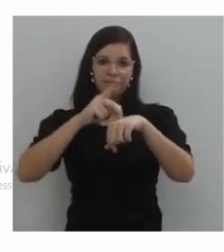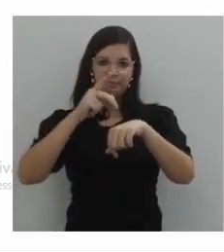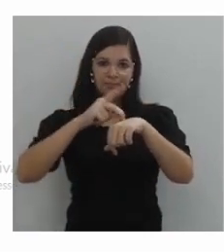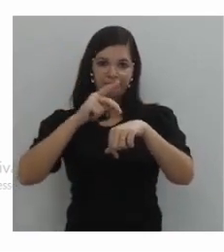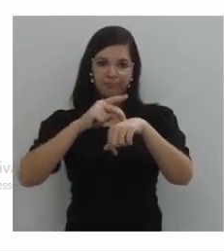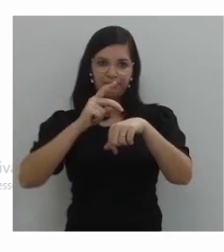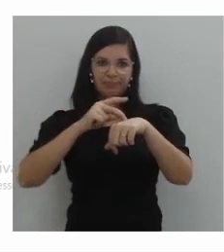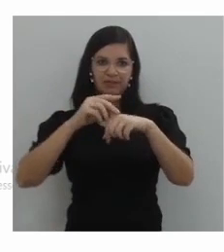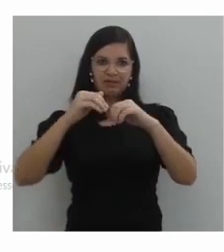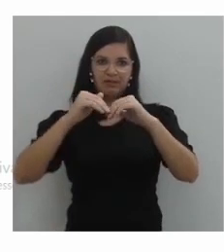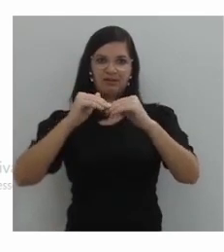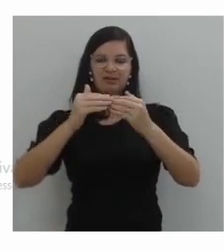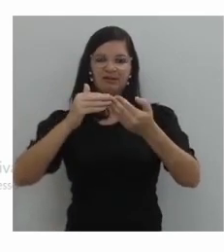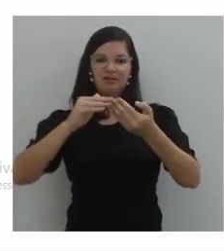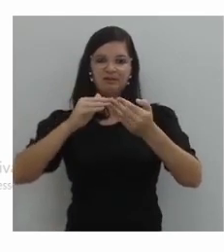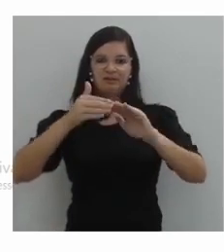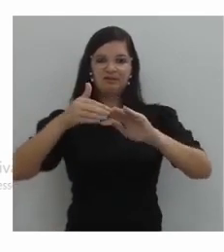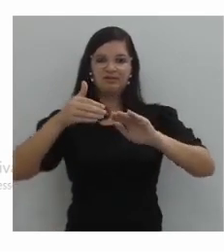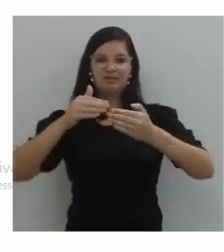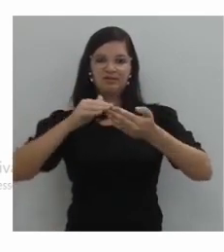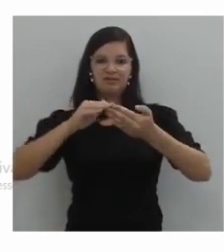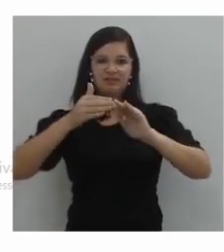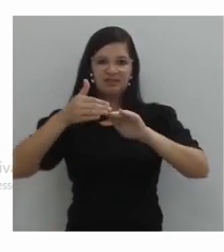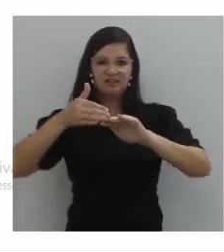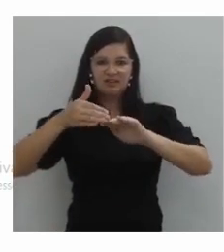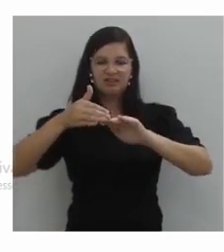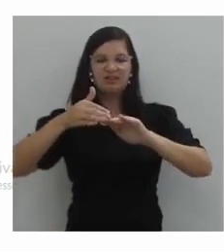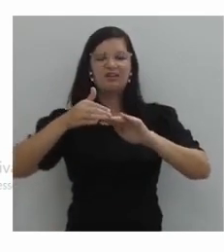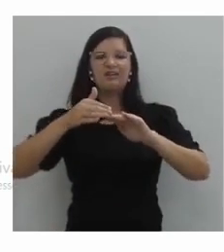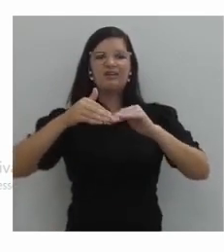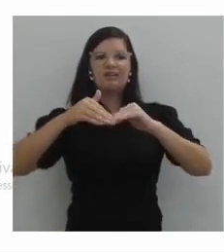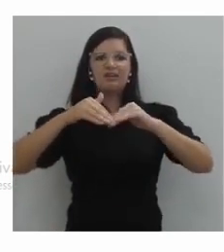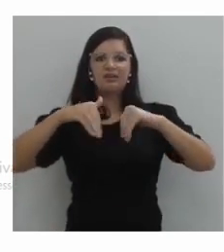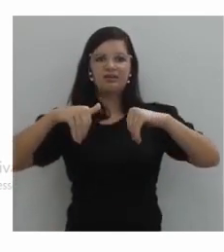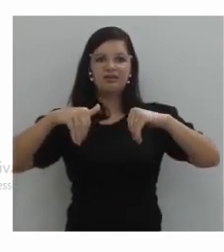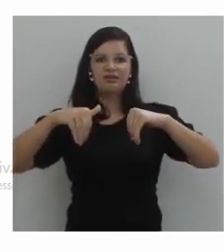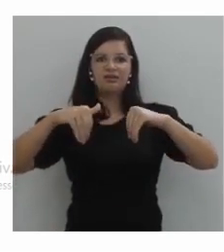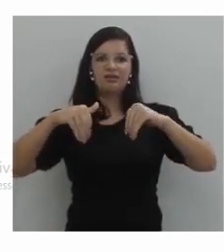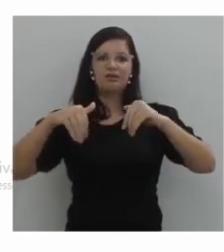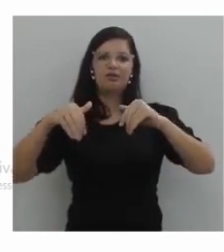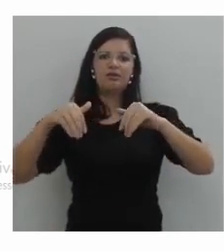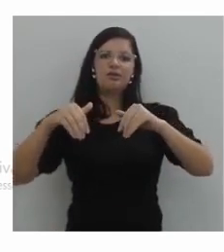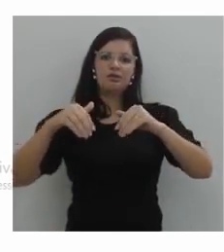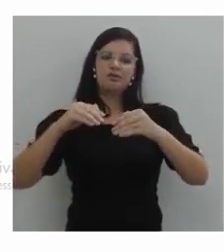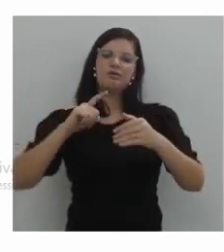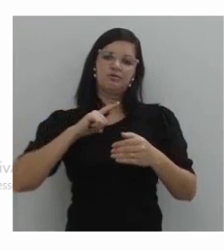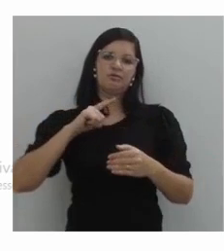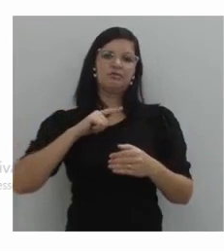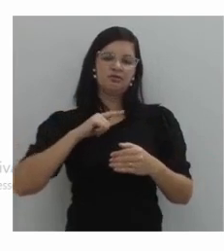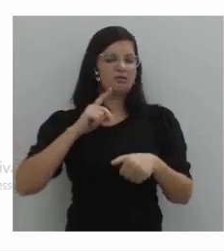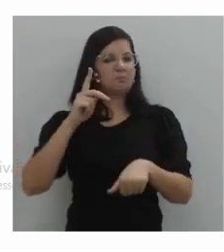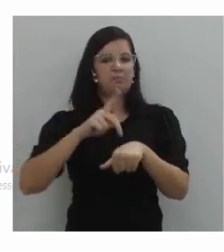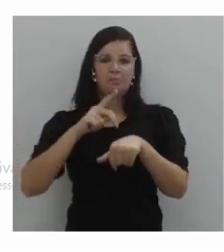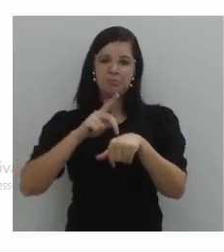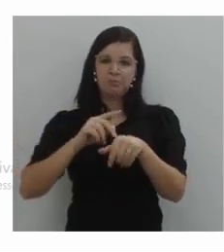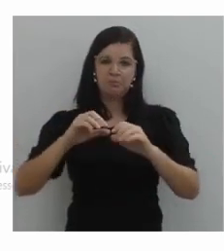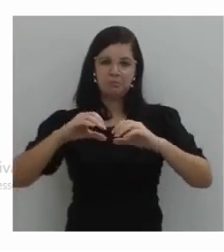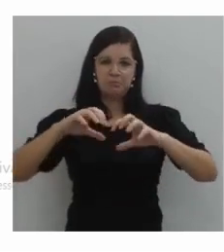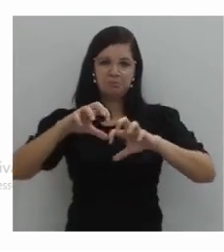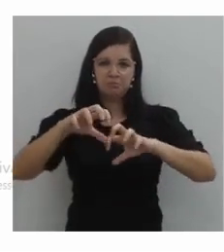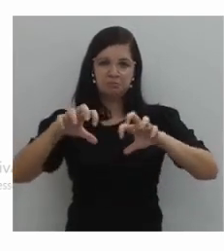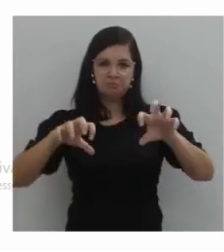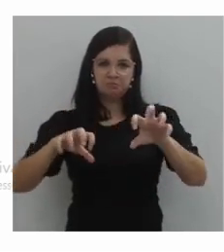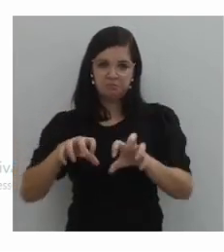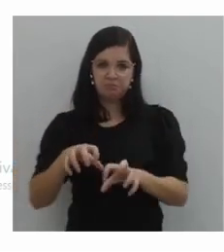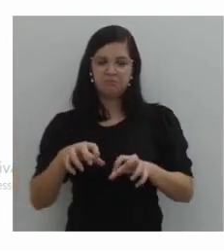ser impermeável. Então, esse ambiente que está sendo mostrado para vocês é um ambiente misto. Existem rochas